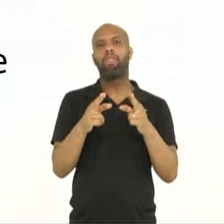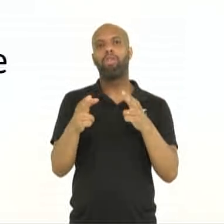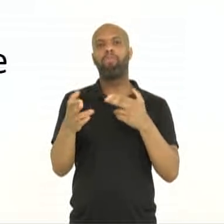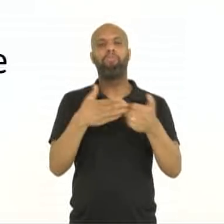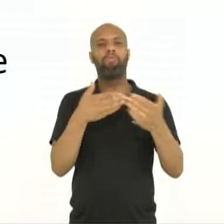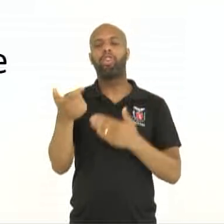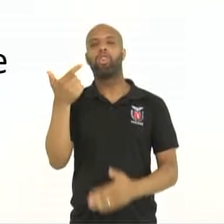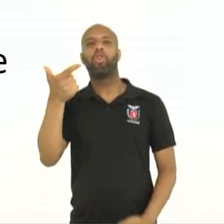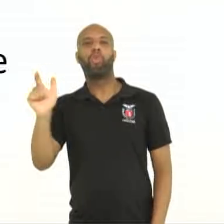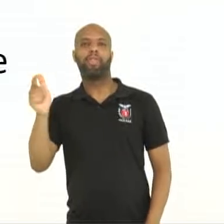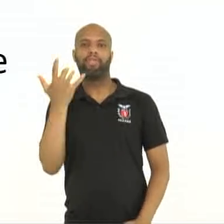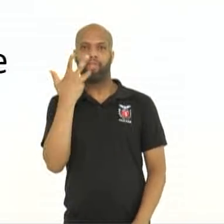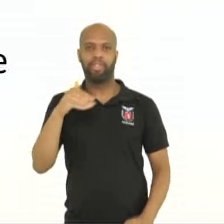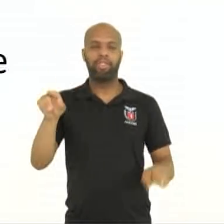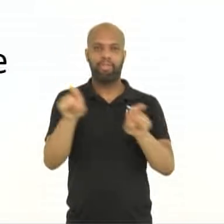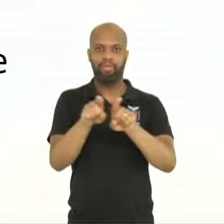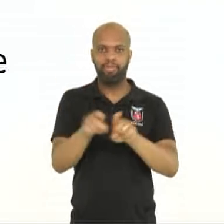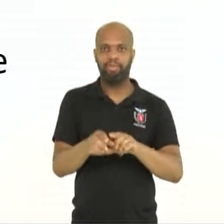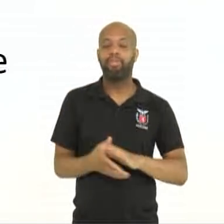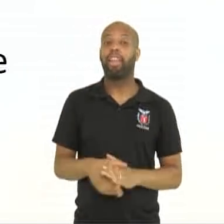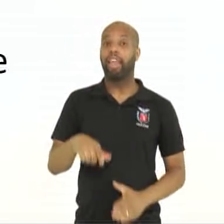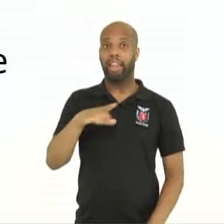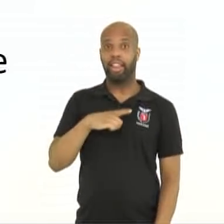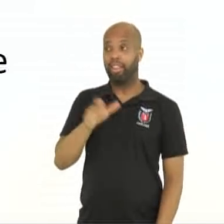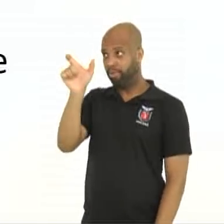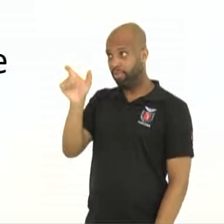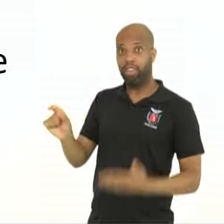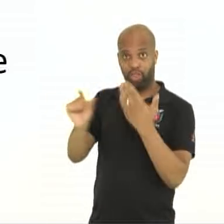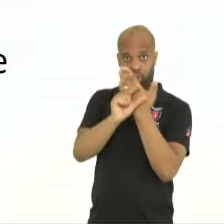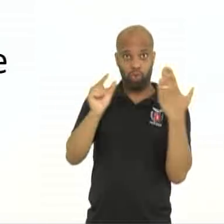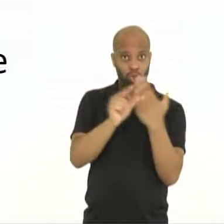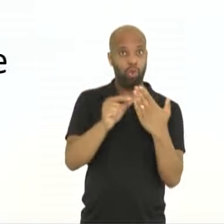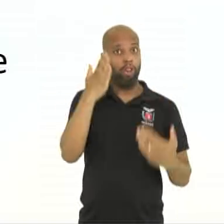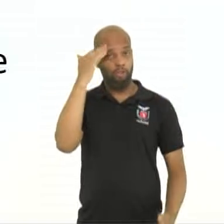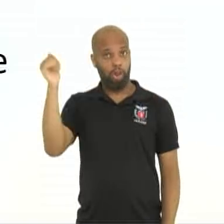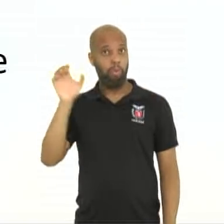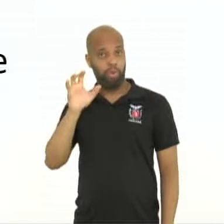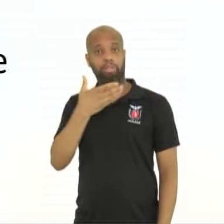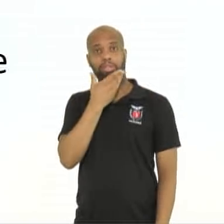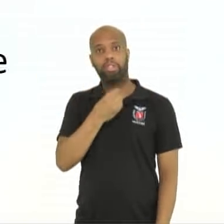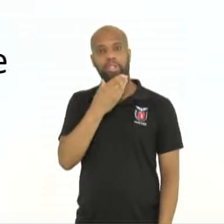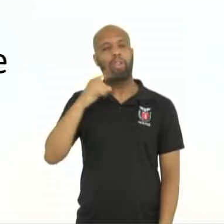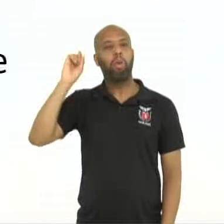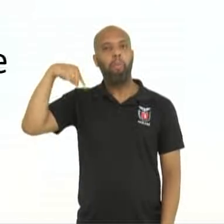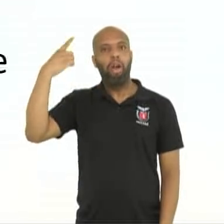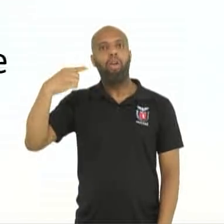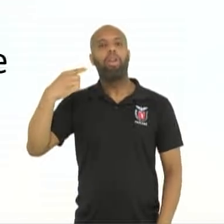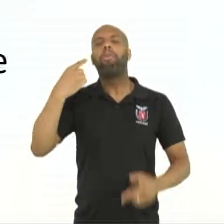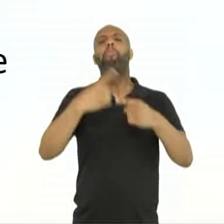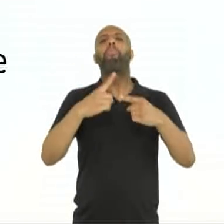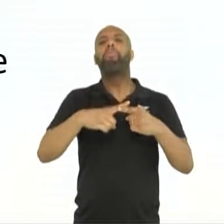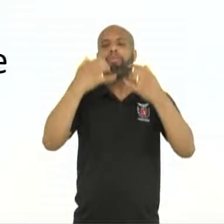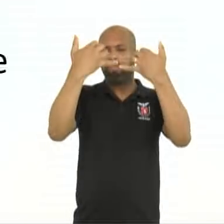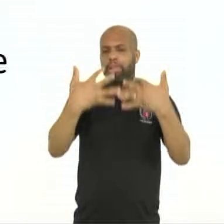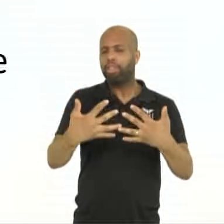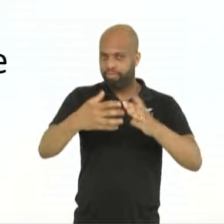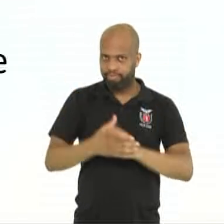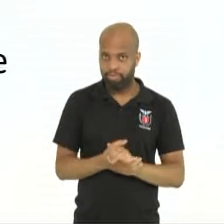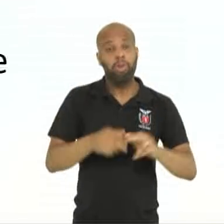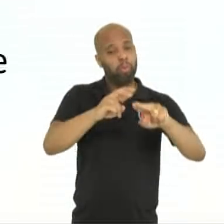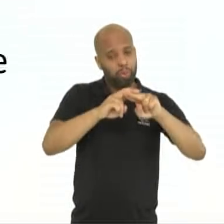outra criança. Segundo o próprio Ziraldo, talvez o sucesso do Menino Maluquinho se explique exatamente por